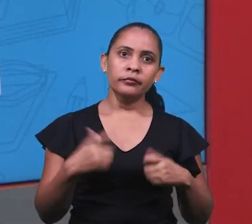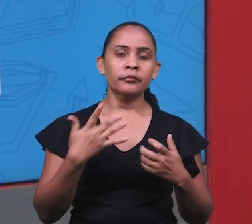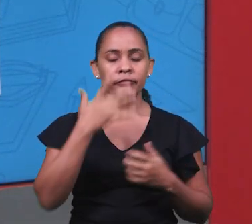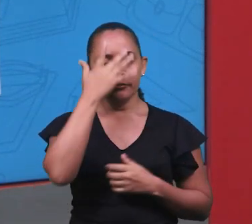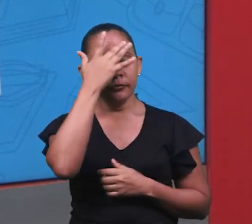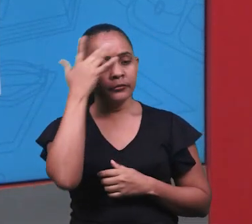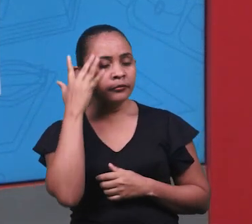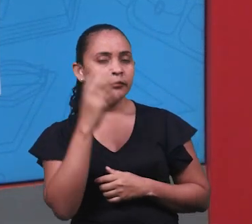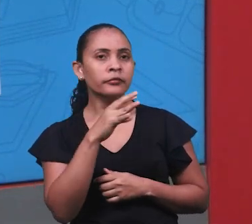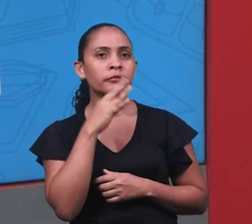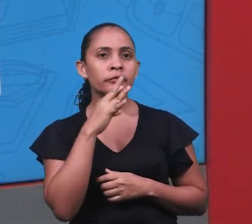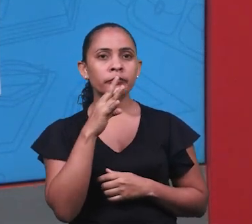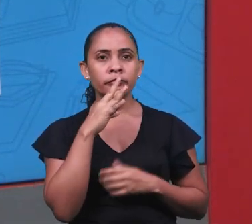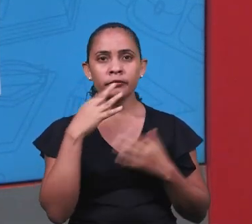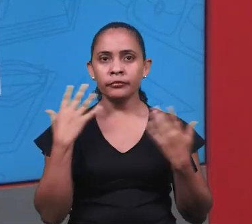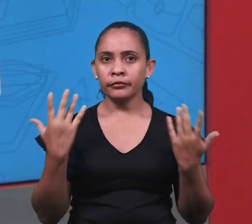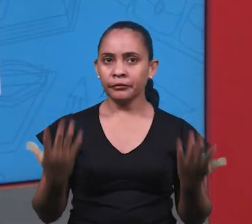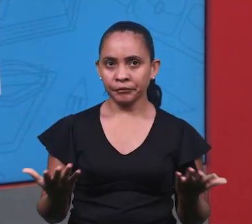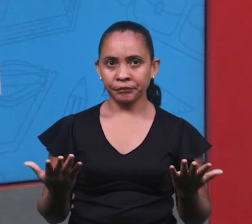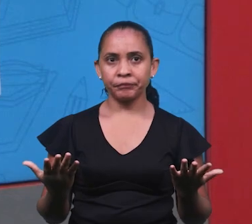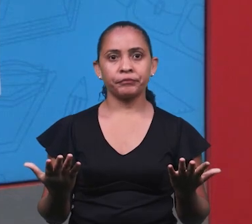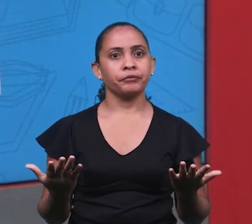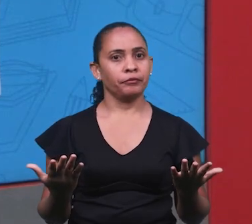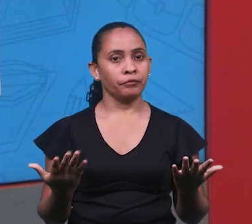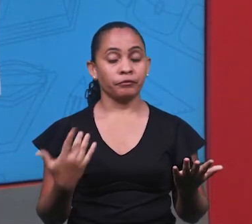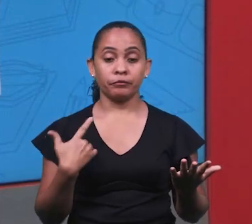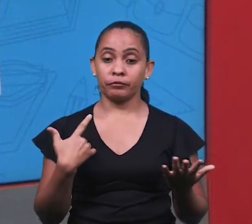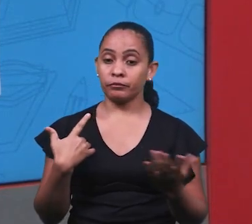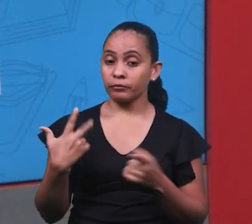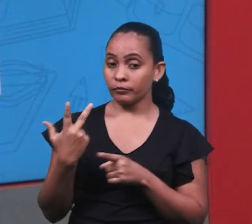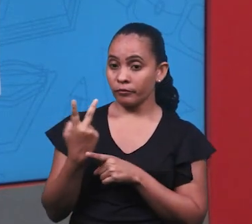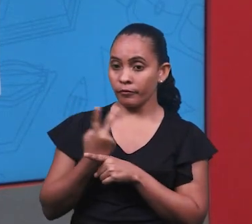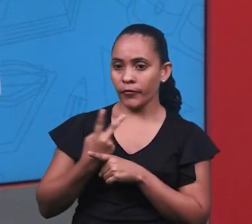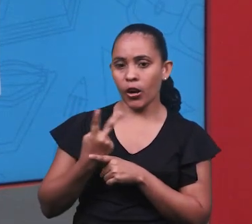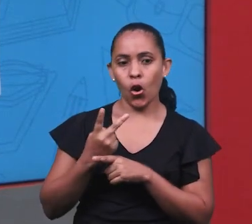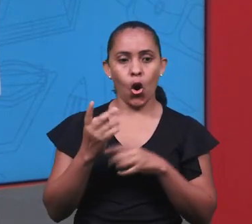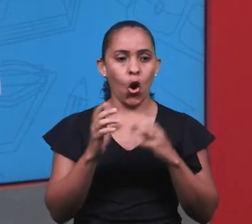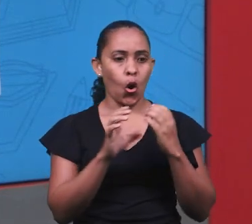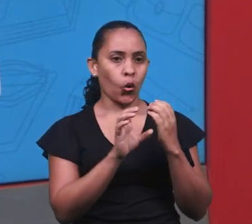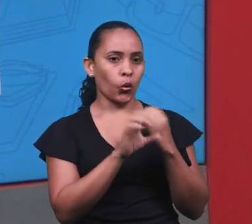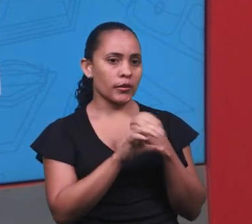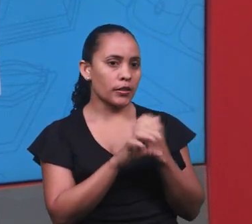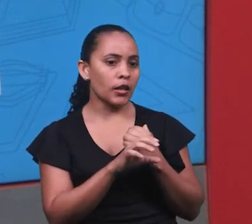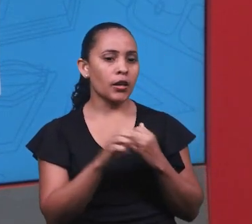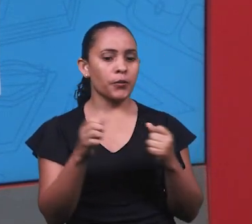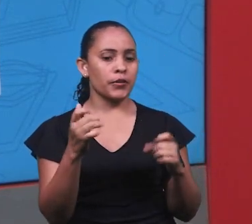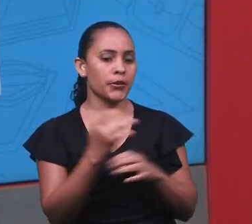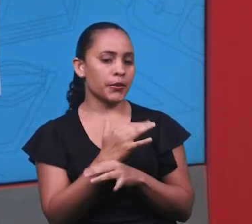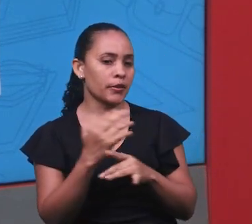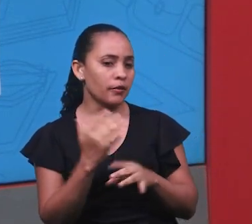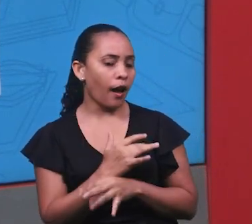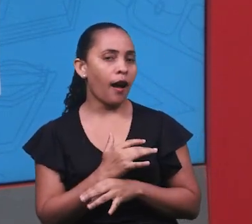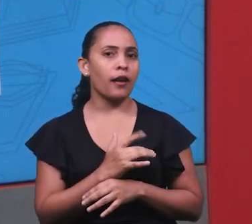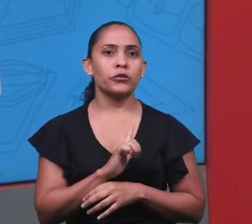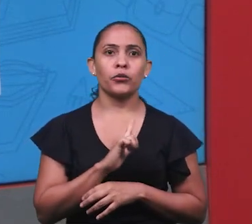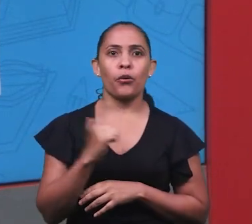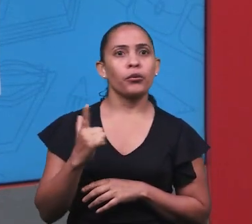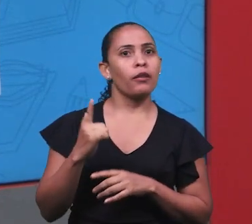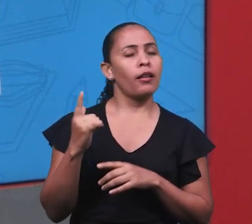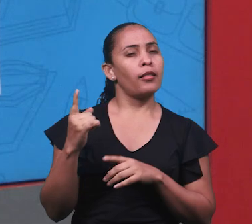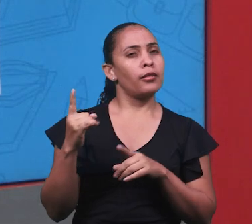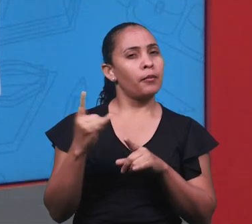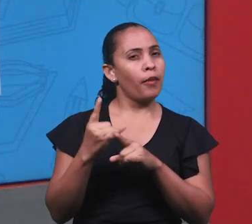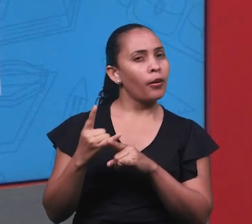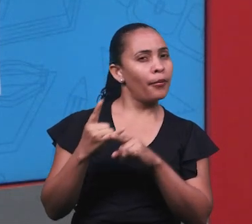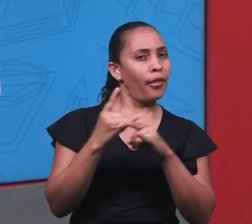alguém que você conheça. Nesse caso, ou você recorre, né, a cursinhos específicos na sua cidade, tem muito recurso online,